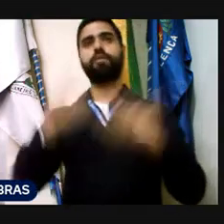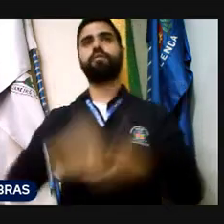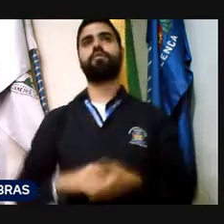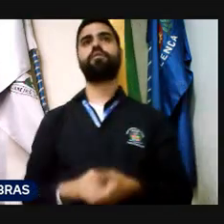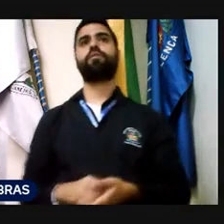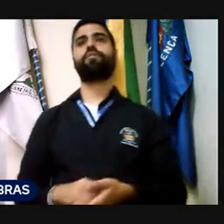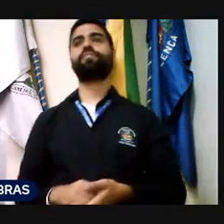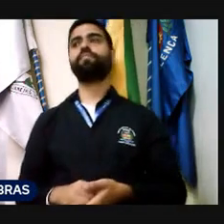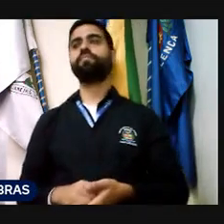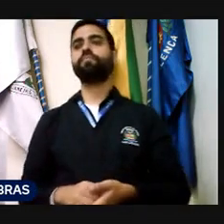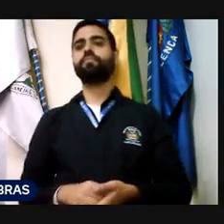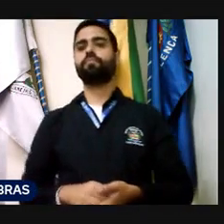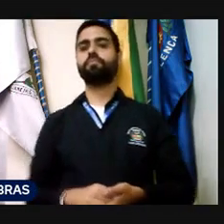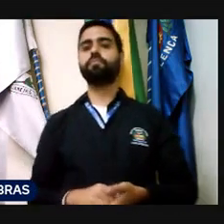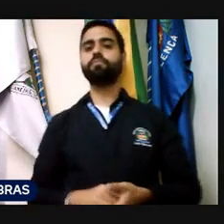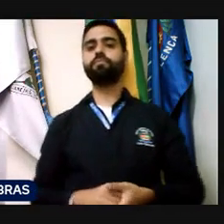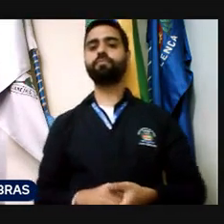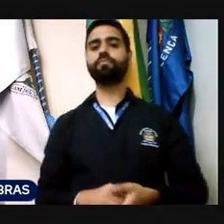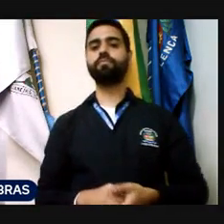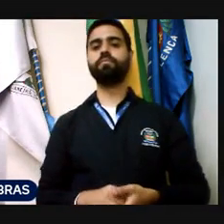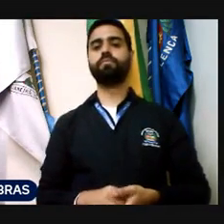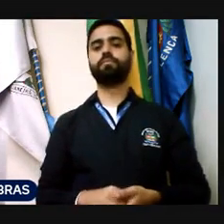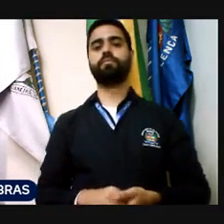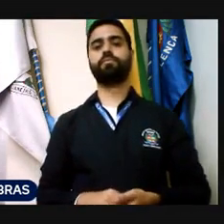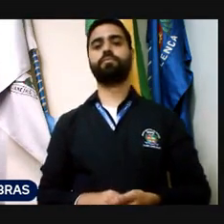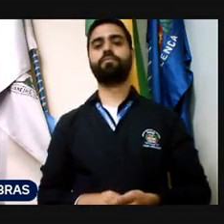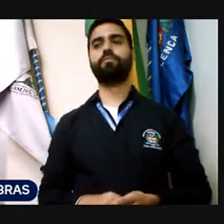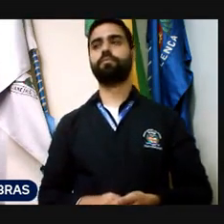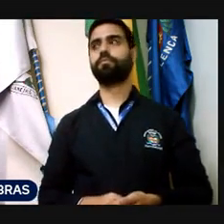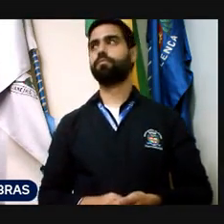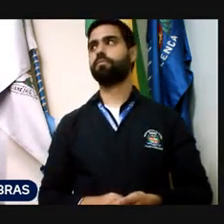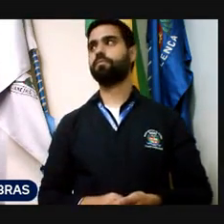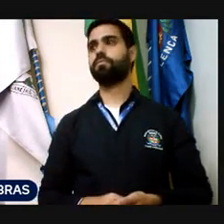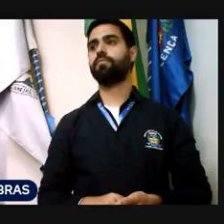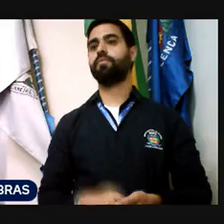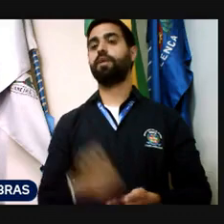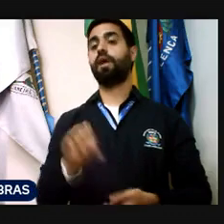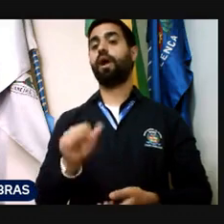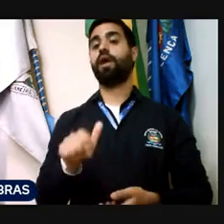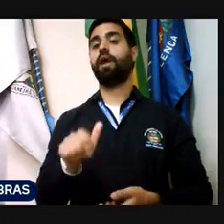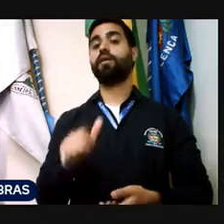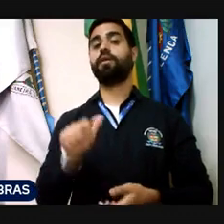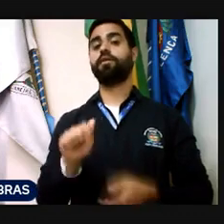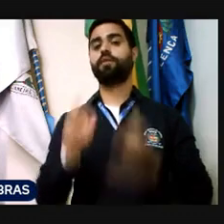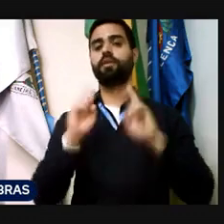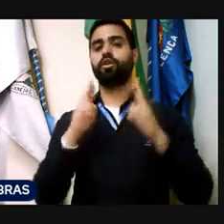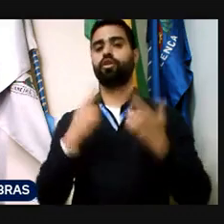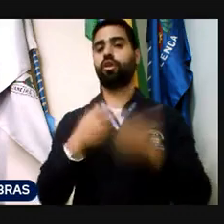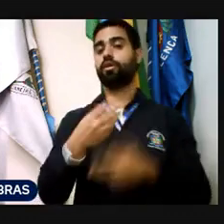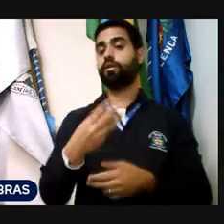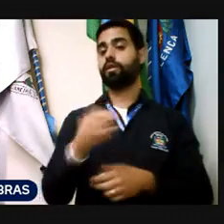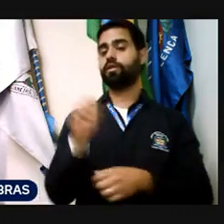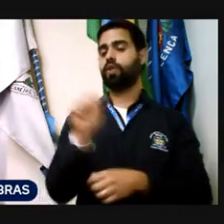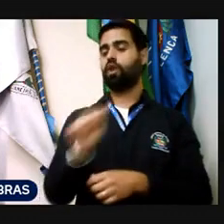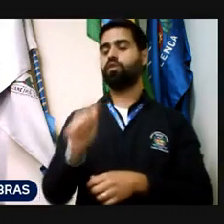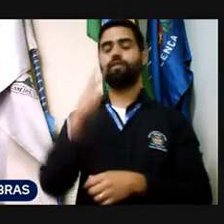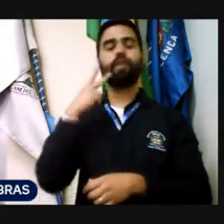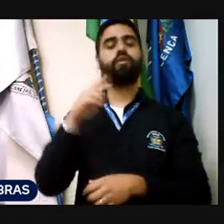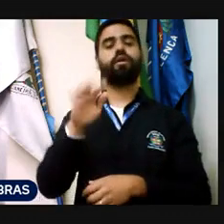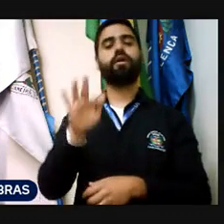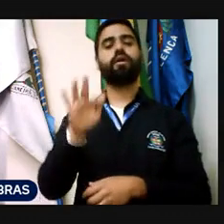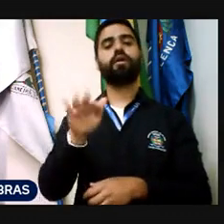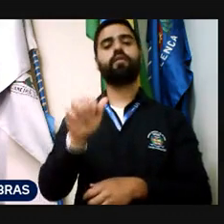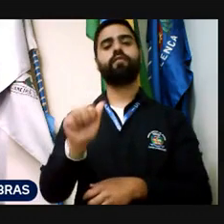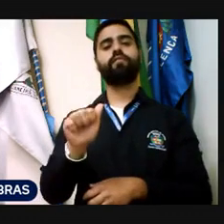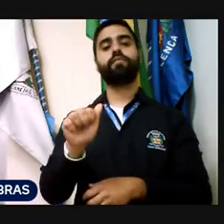antecipo meus agradecimentos, renovando a estratégia de elevada estima e distinta consideração. Sala das sessões, 3 de agosto de 2021,